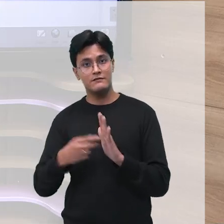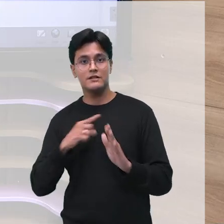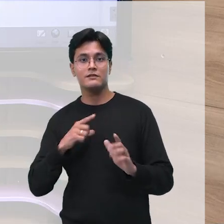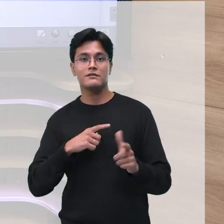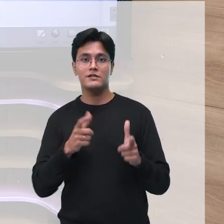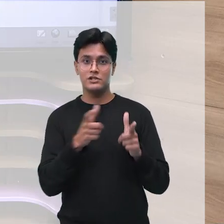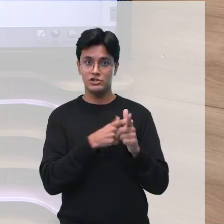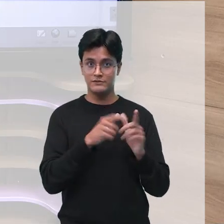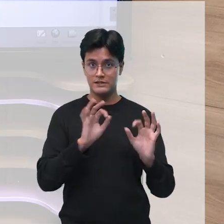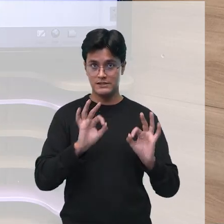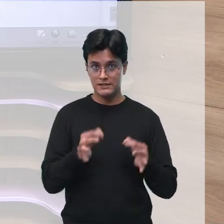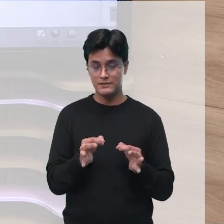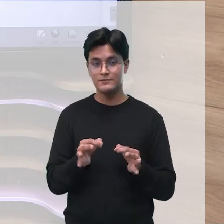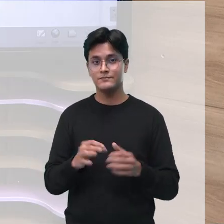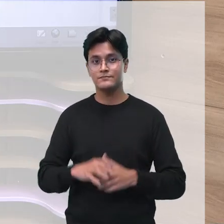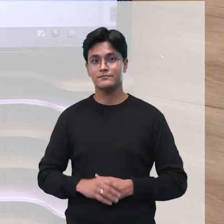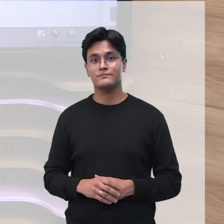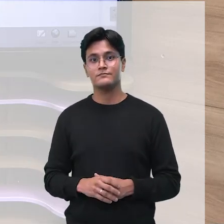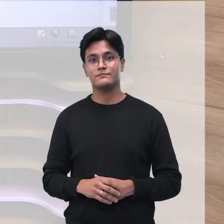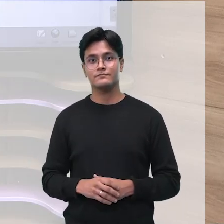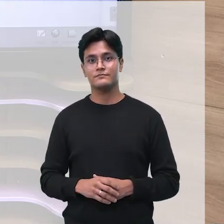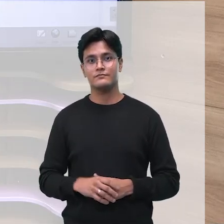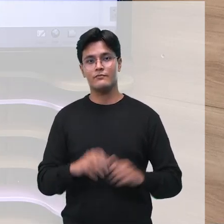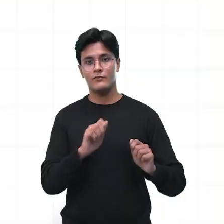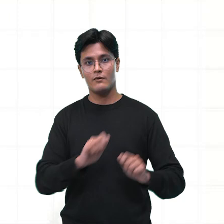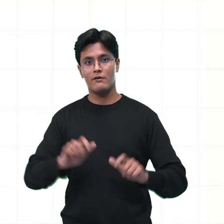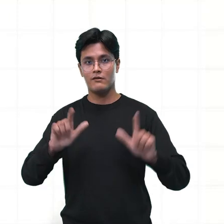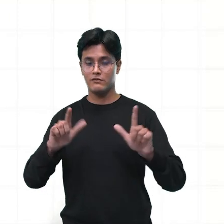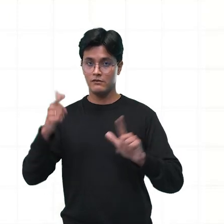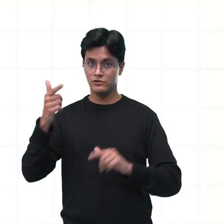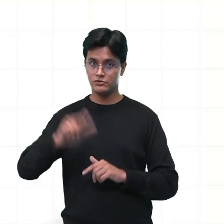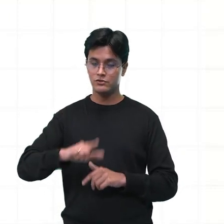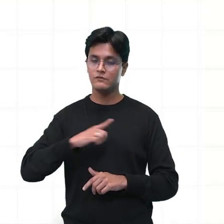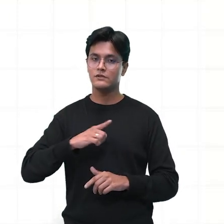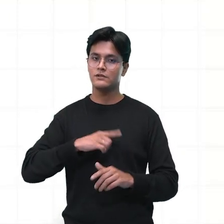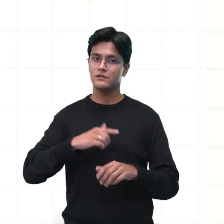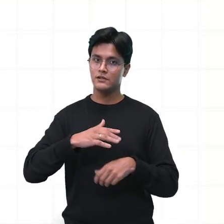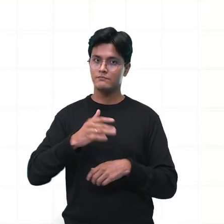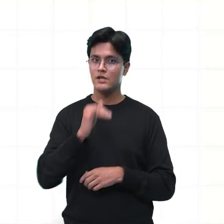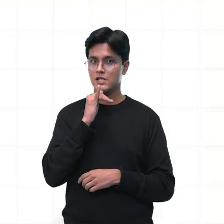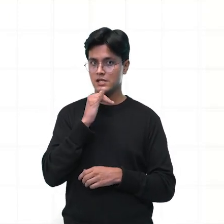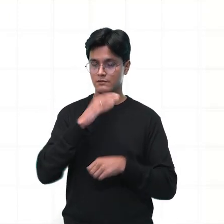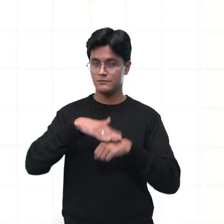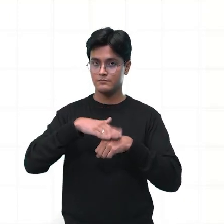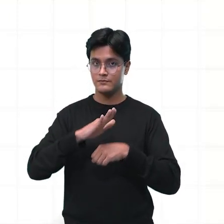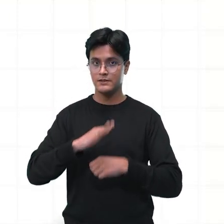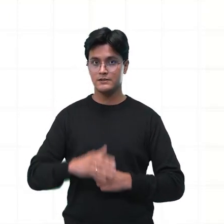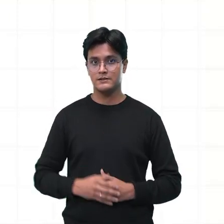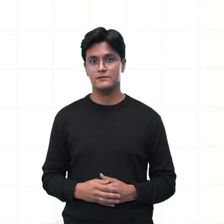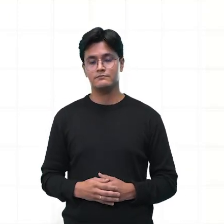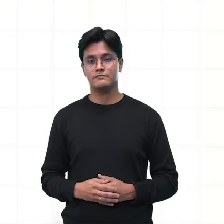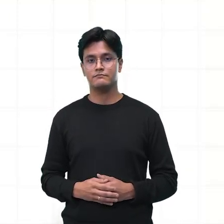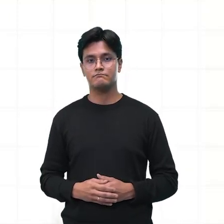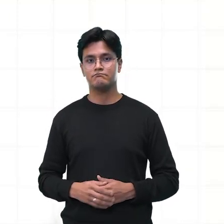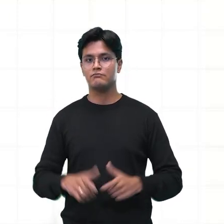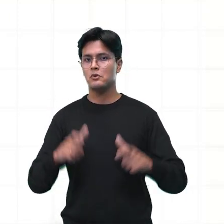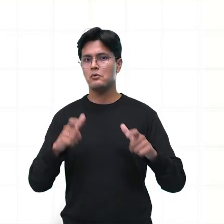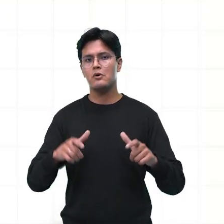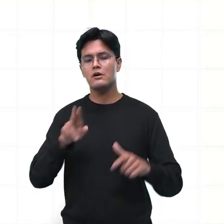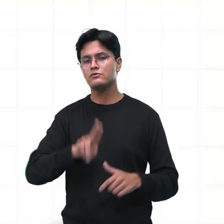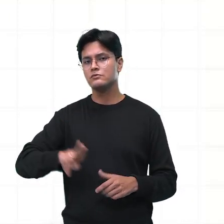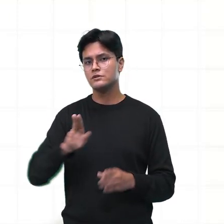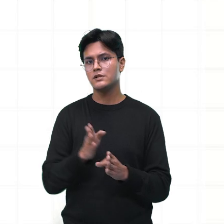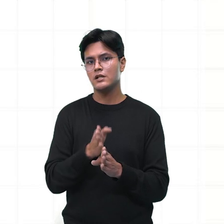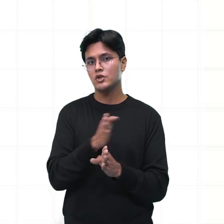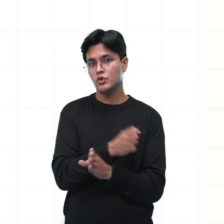para o banco, tá certo? Vamos voltar à nossa cartela porque nós temos mais exemplos. Onde mais utilizamos os números